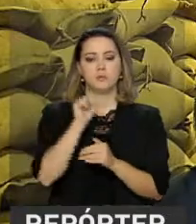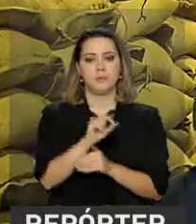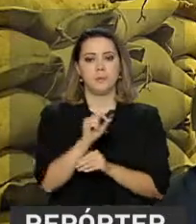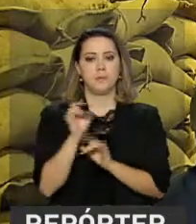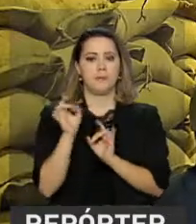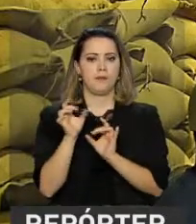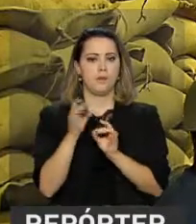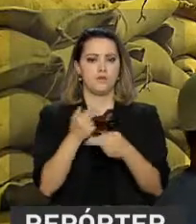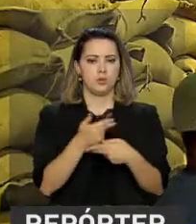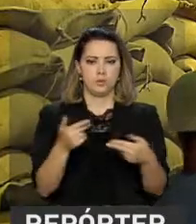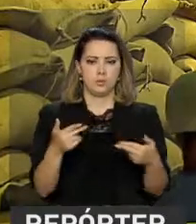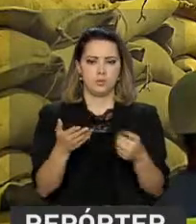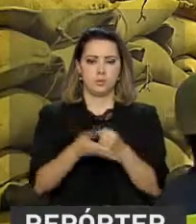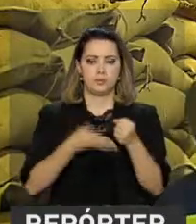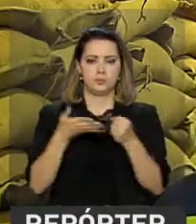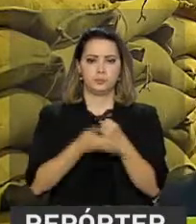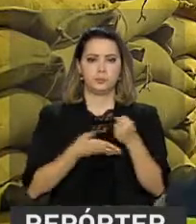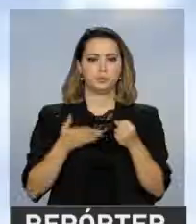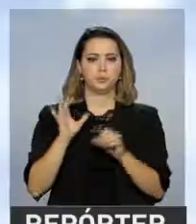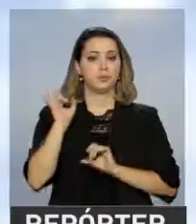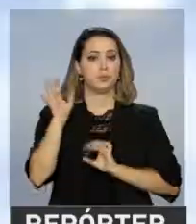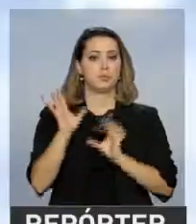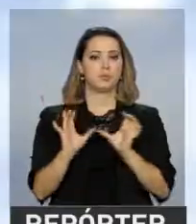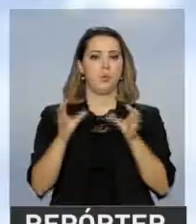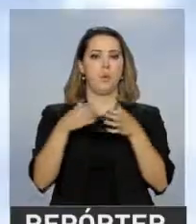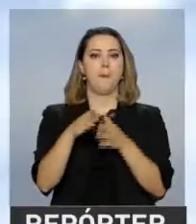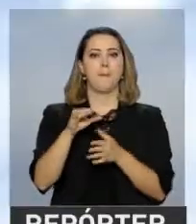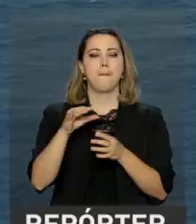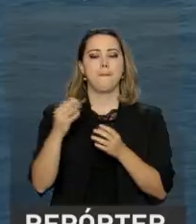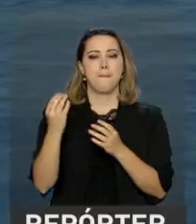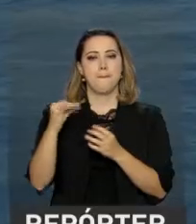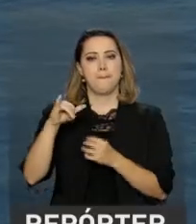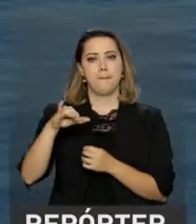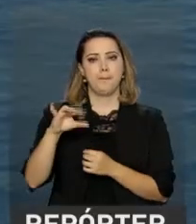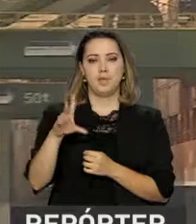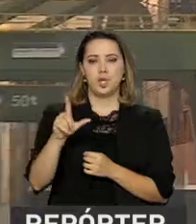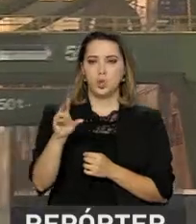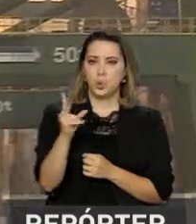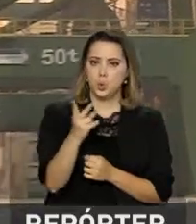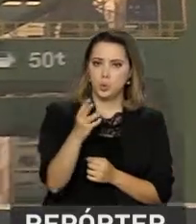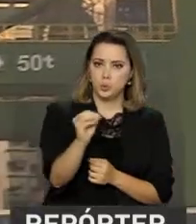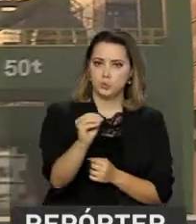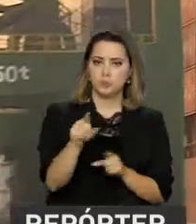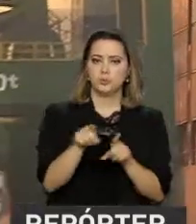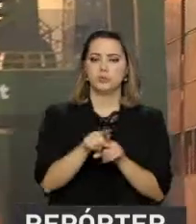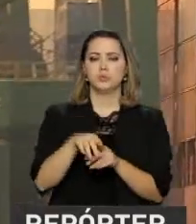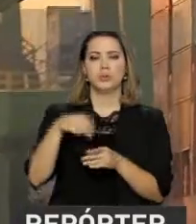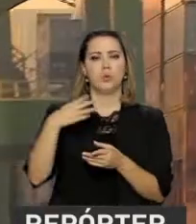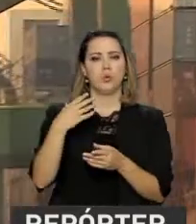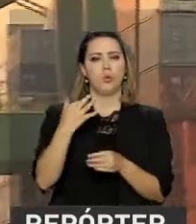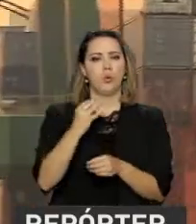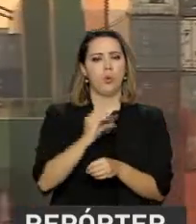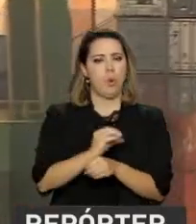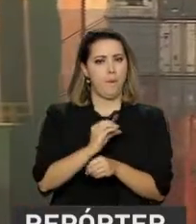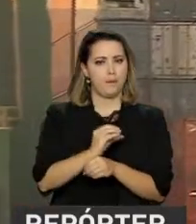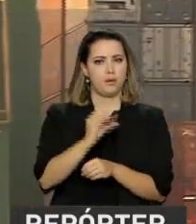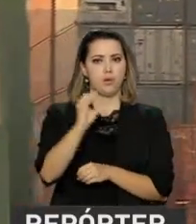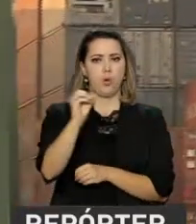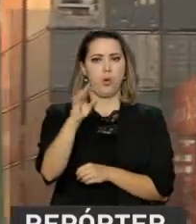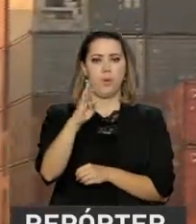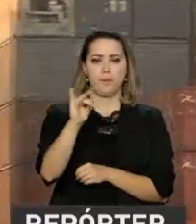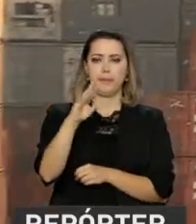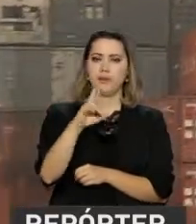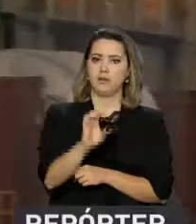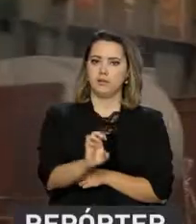das vendas de itens básicos o destaque ficou com milho minério de cobre e petróleo bruto as exportações de manufaturados também apresentaram